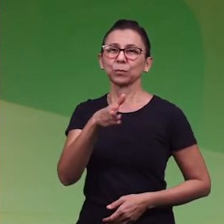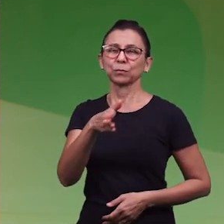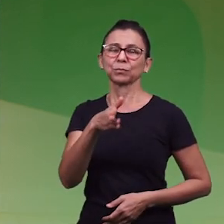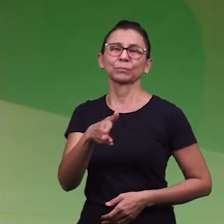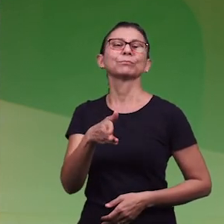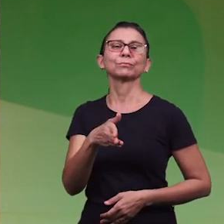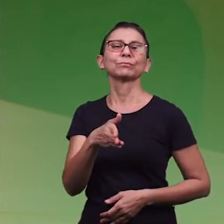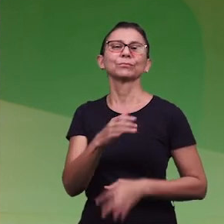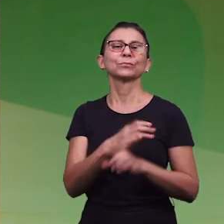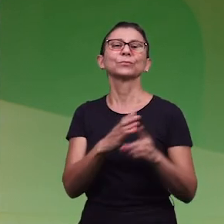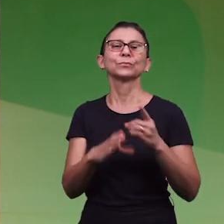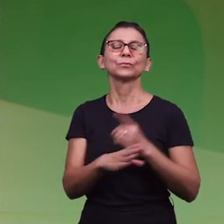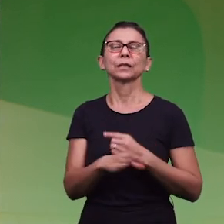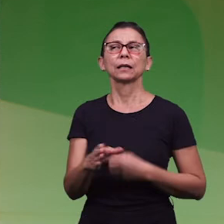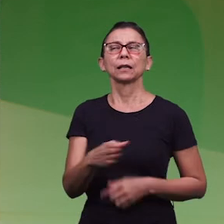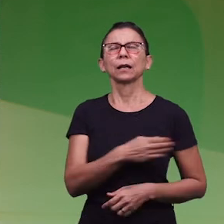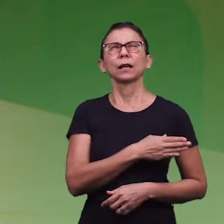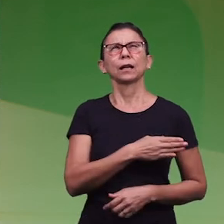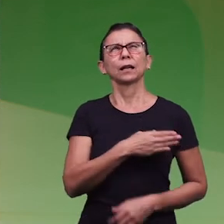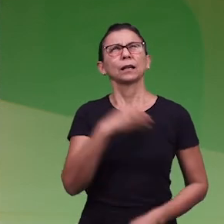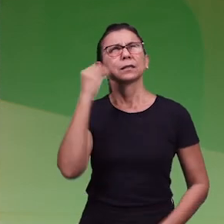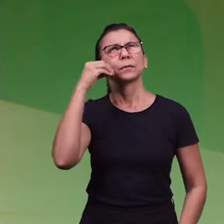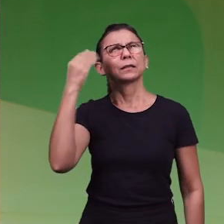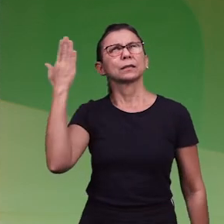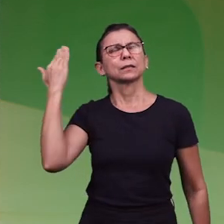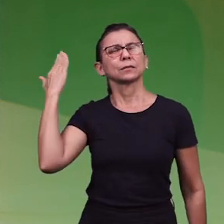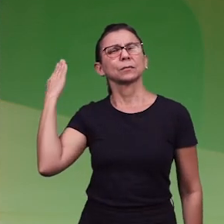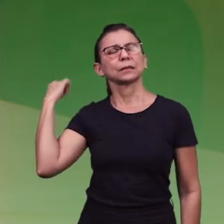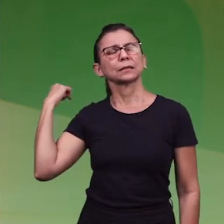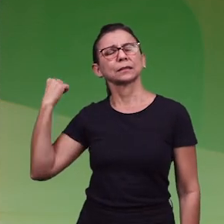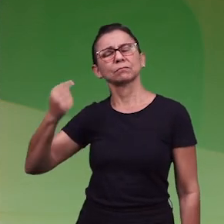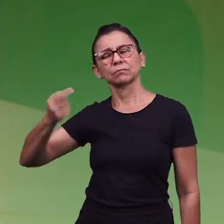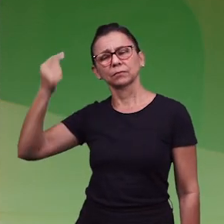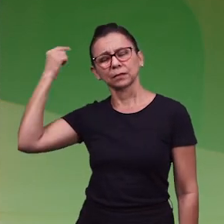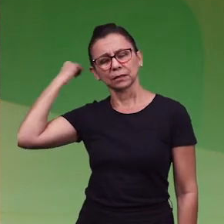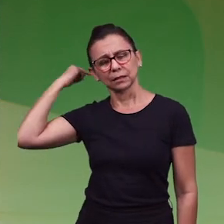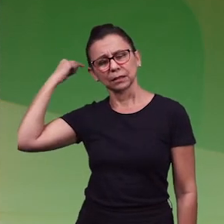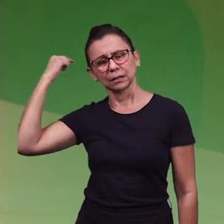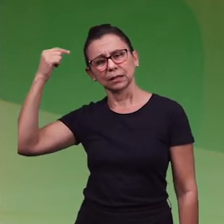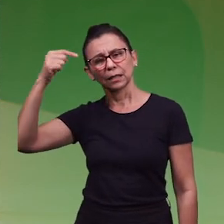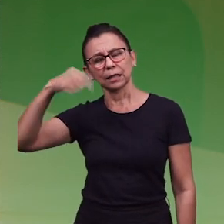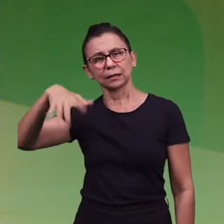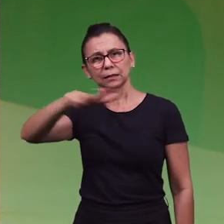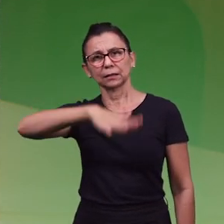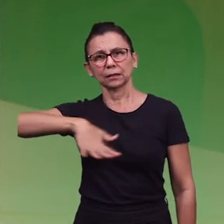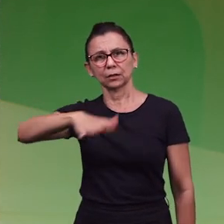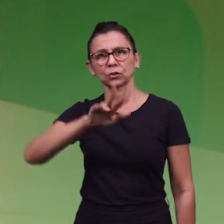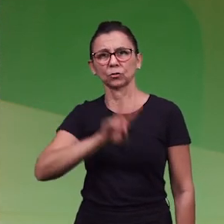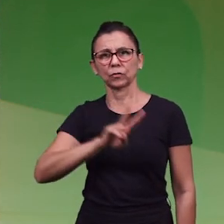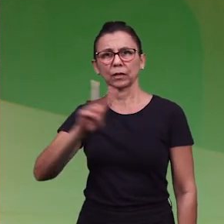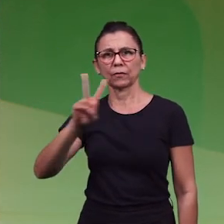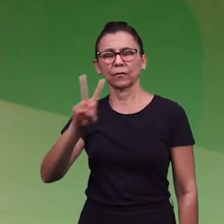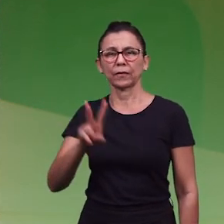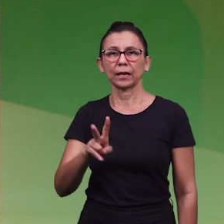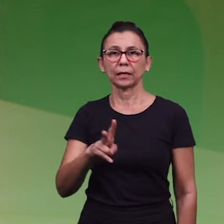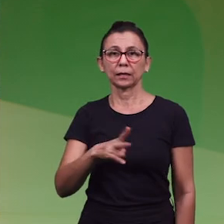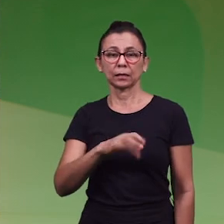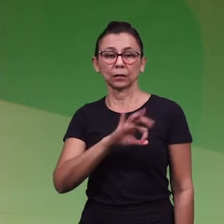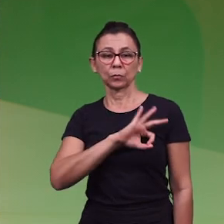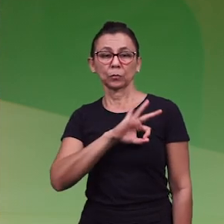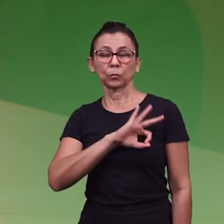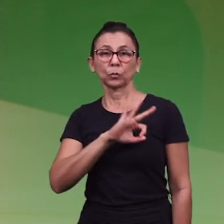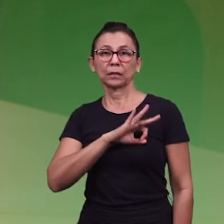estarmos juntos. Eu me lembro, um tempo atrás, tivemos uma crise aqui de segurança na nossa região e as igrejas não